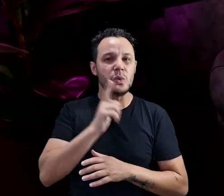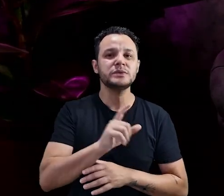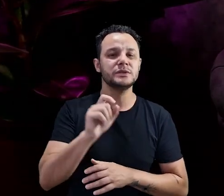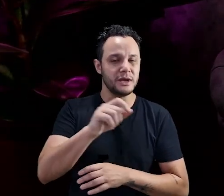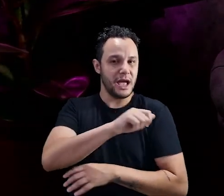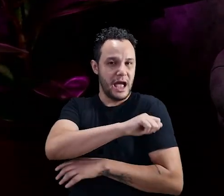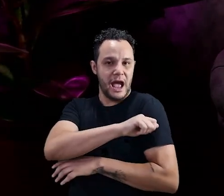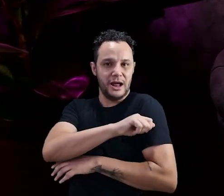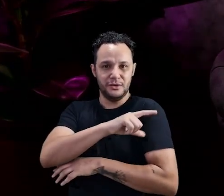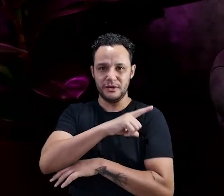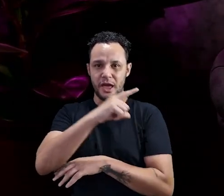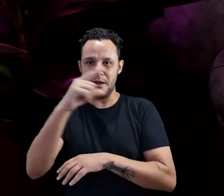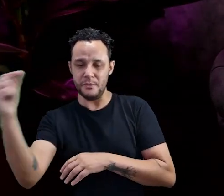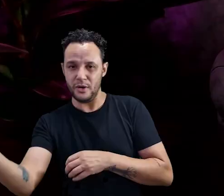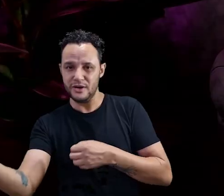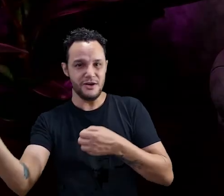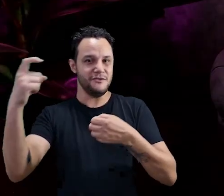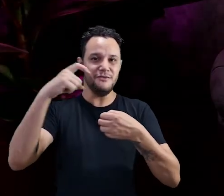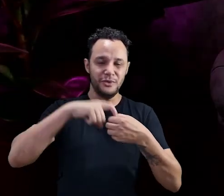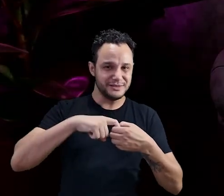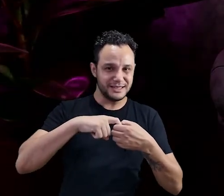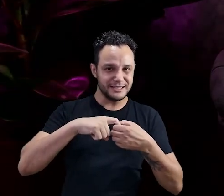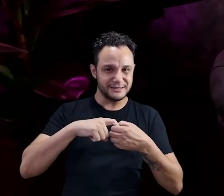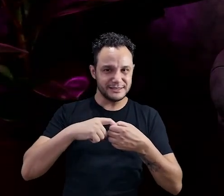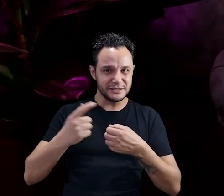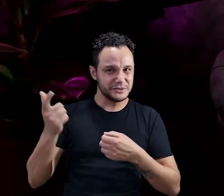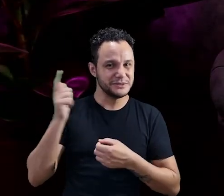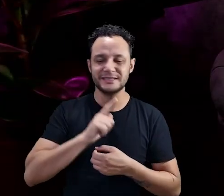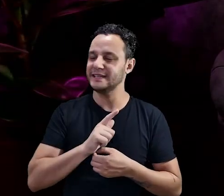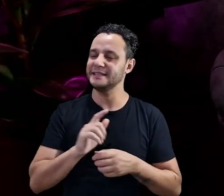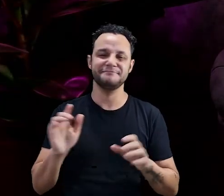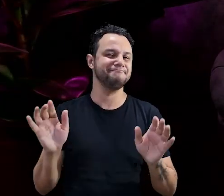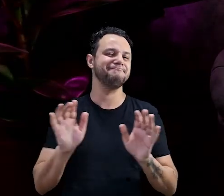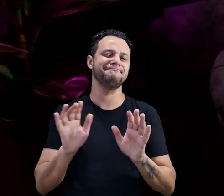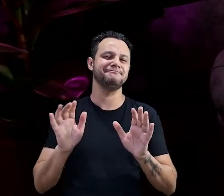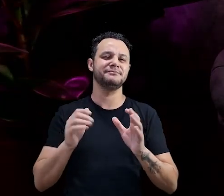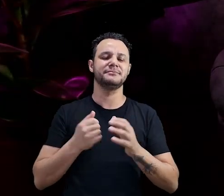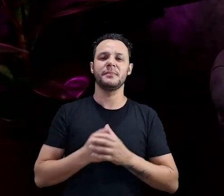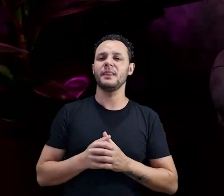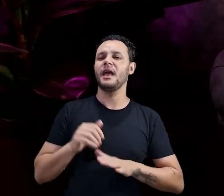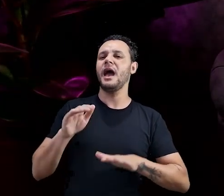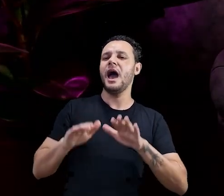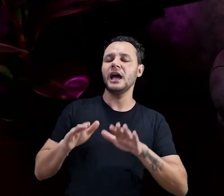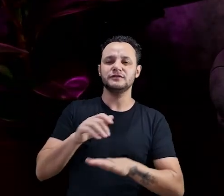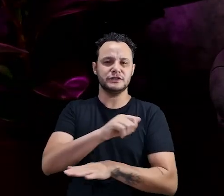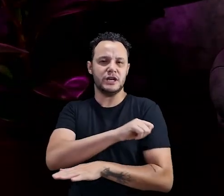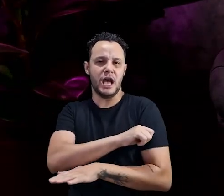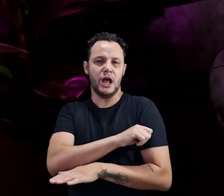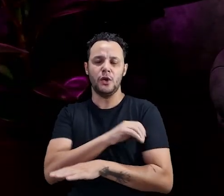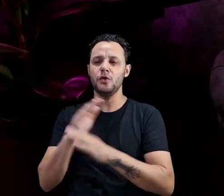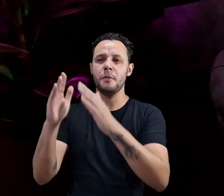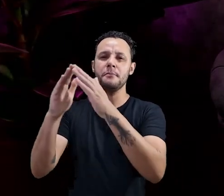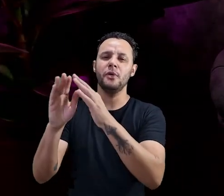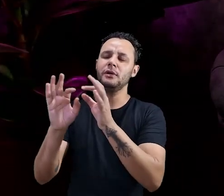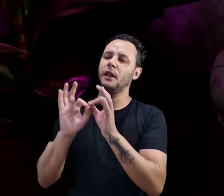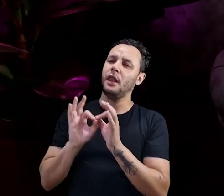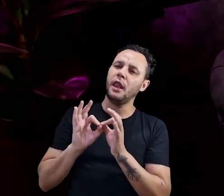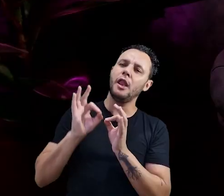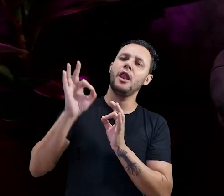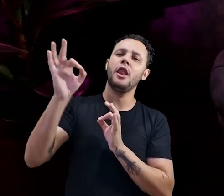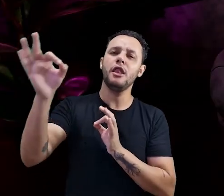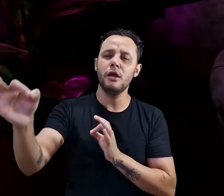que esse estudante volte para a escola no contraturno, nem sempre, às vezes o estudante mora, por exemplo, numa comunidade,